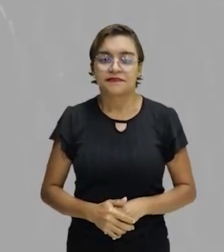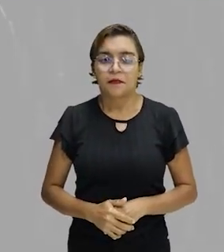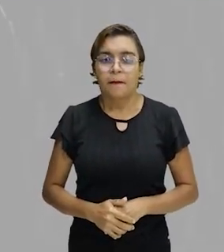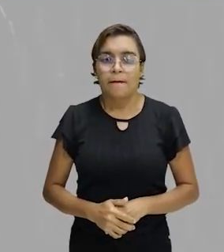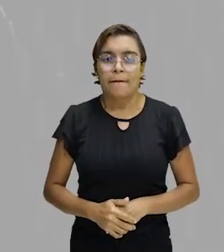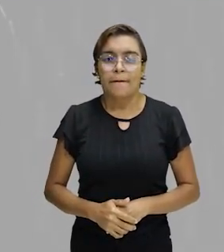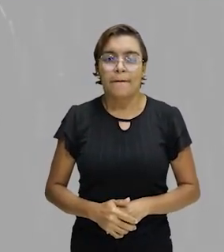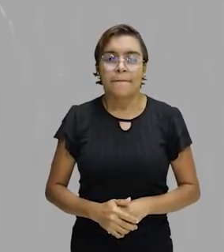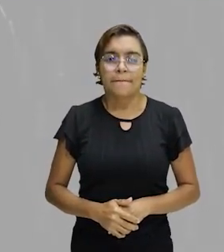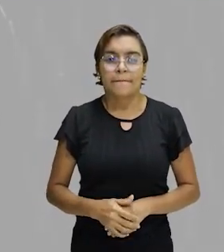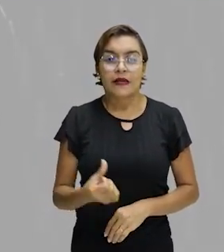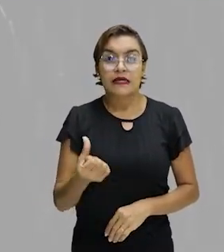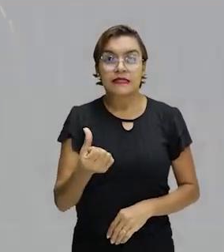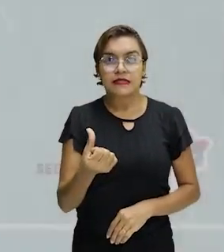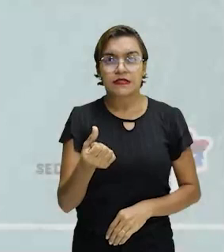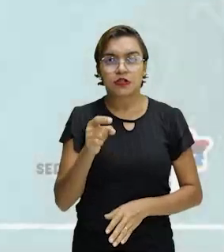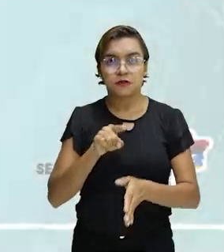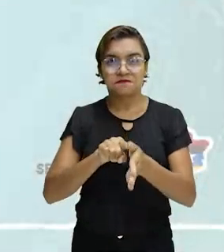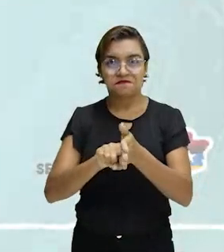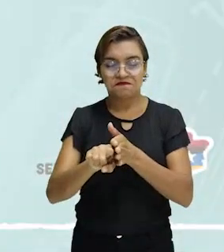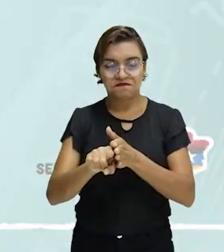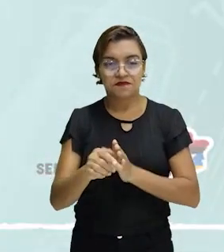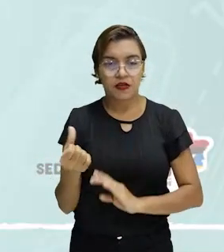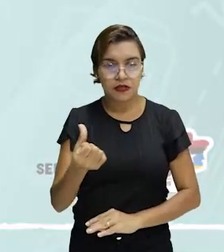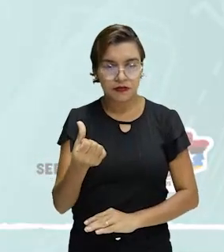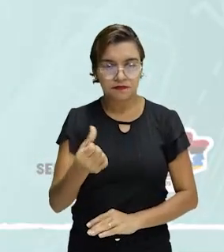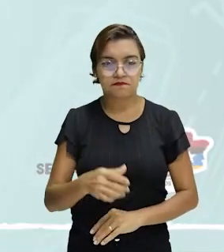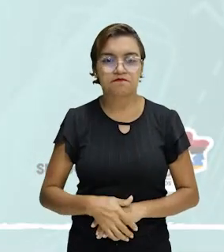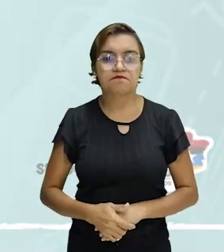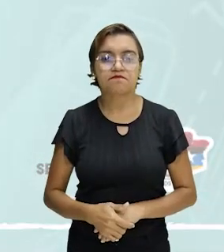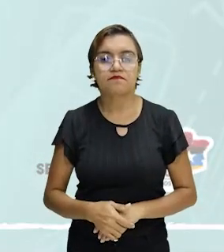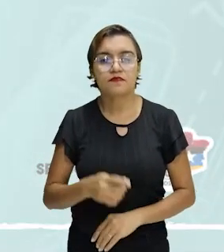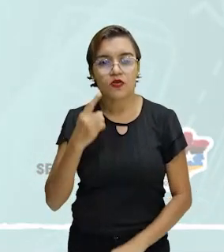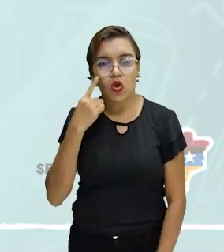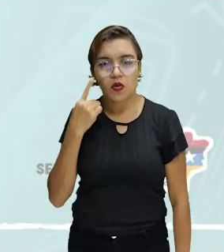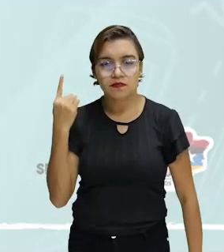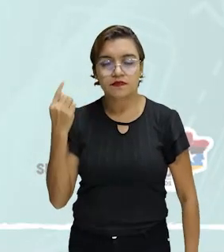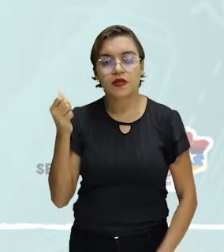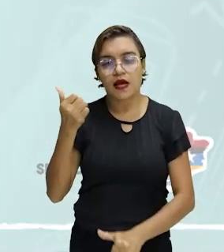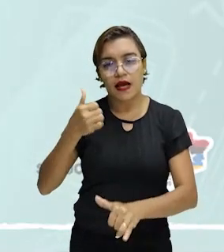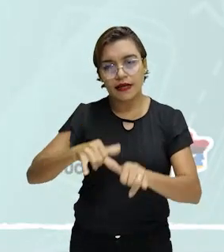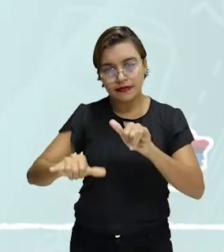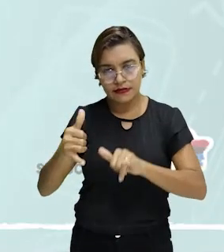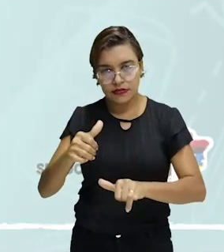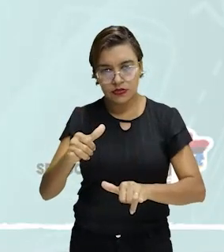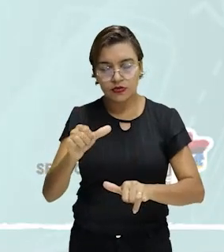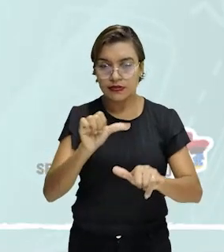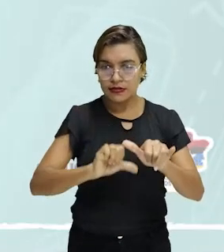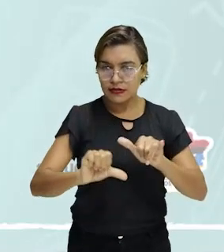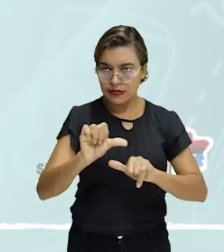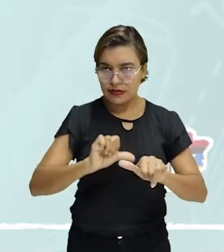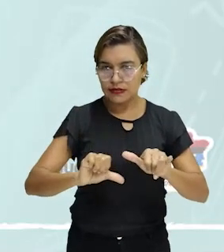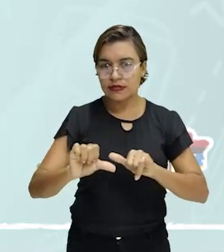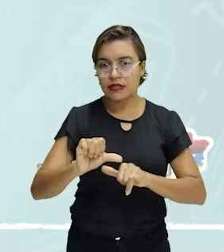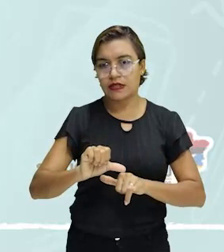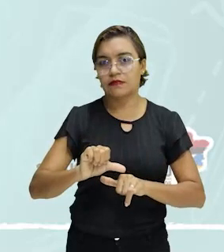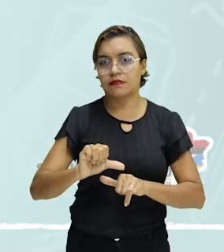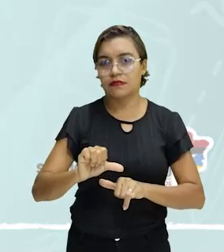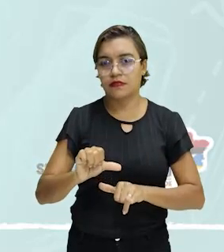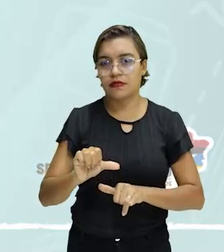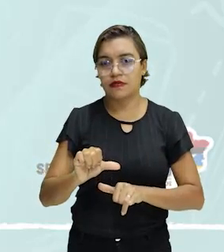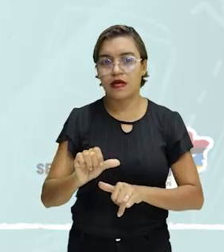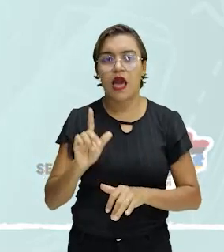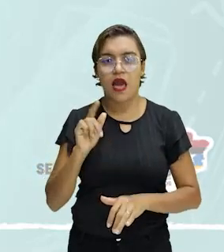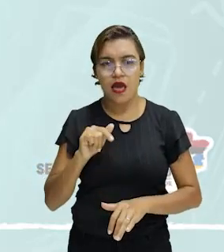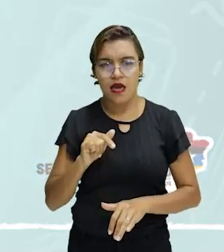Sexta questão. As reações químicas metabólicas são fortemente dependentes da temperatura